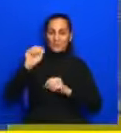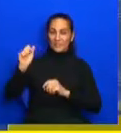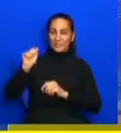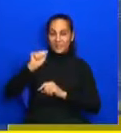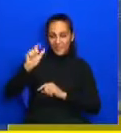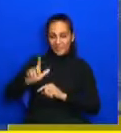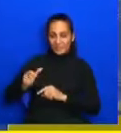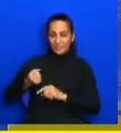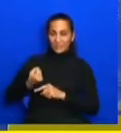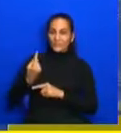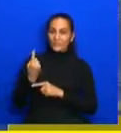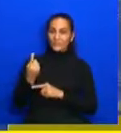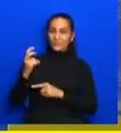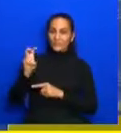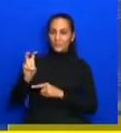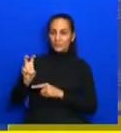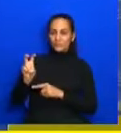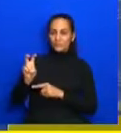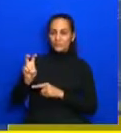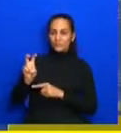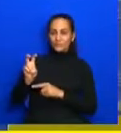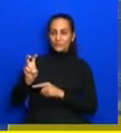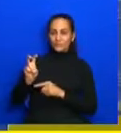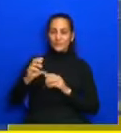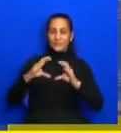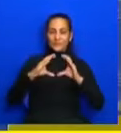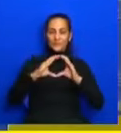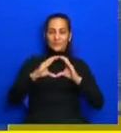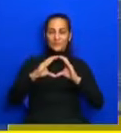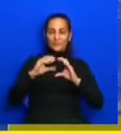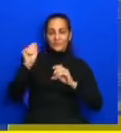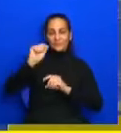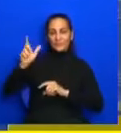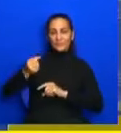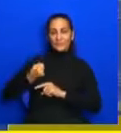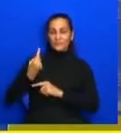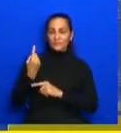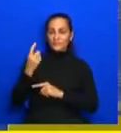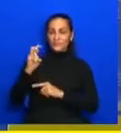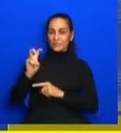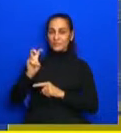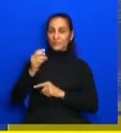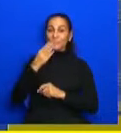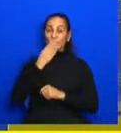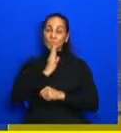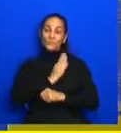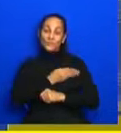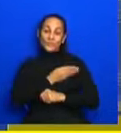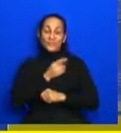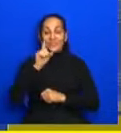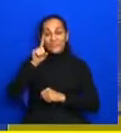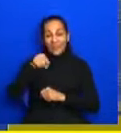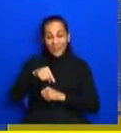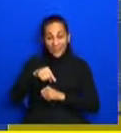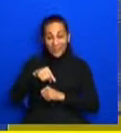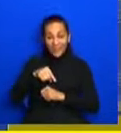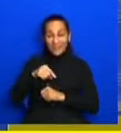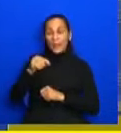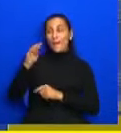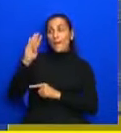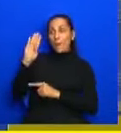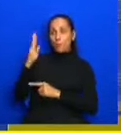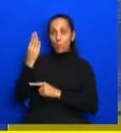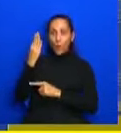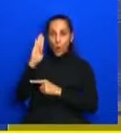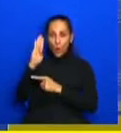azul, 15. Azul, número 15. E o time do coração é